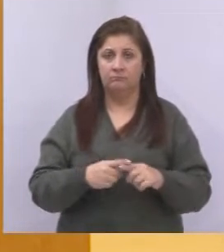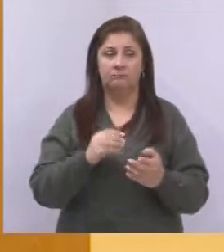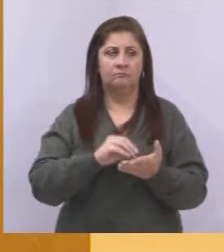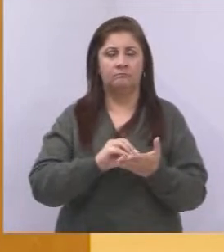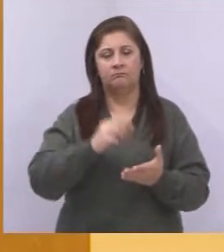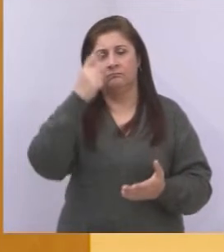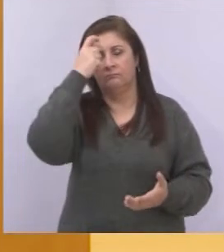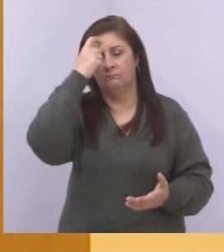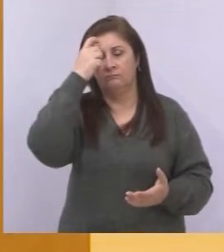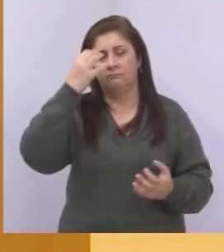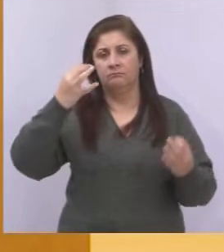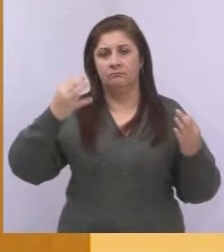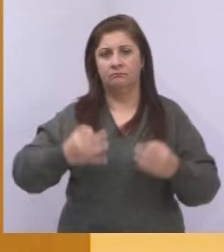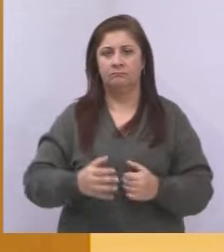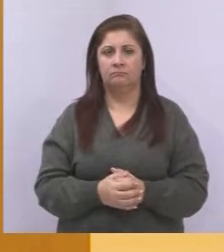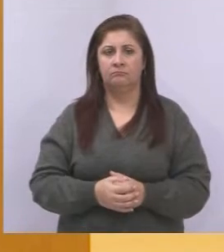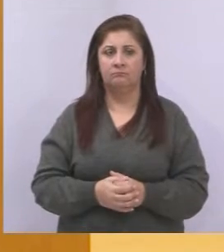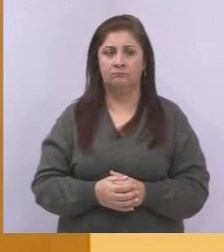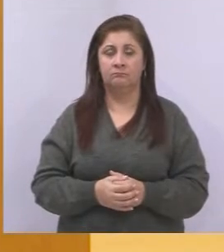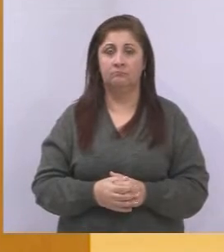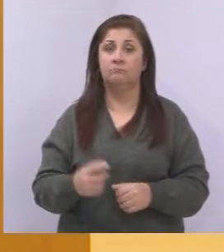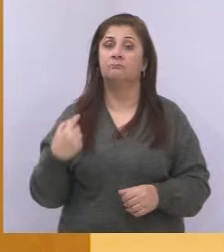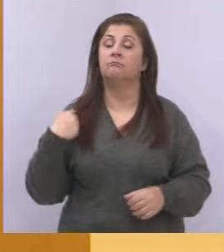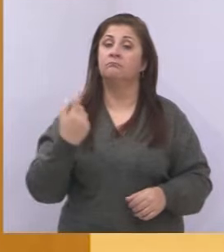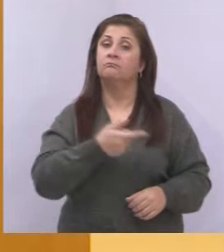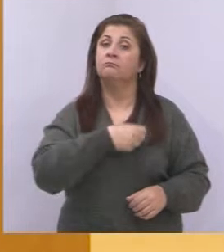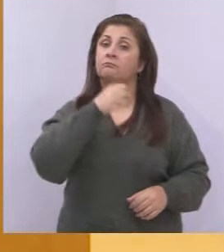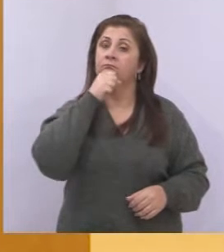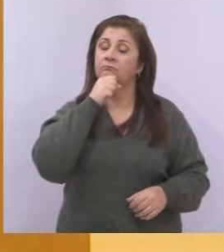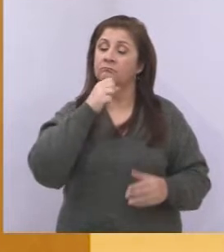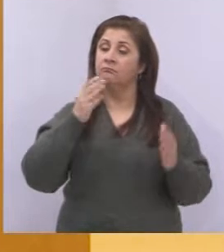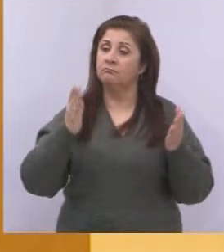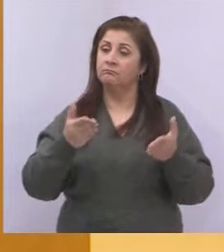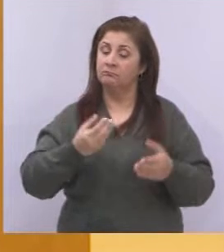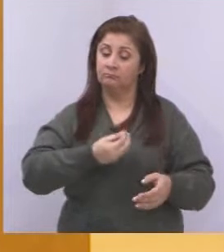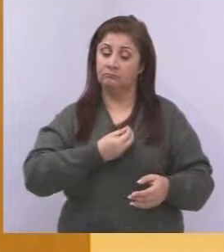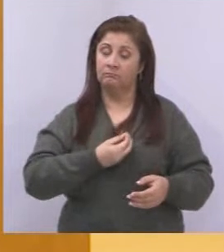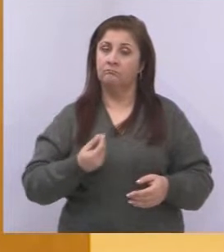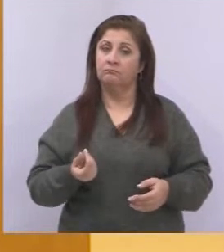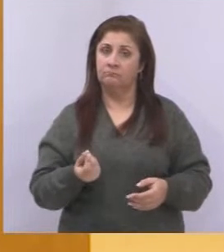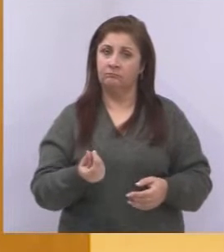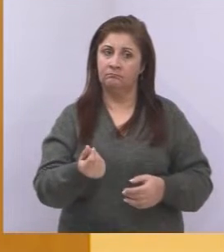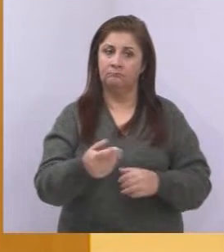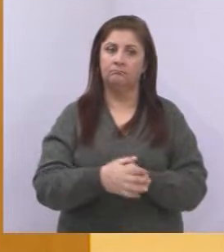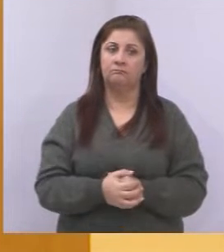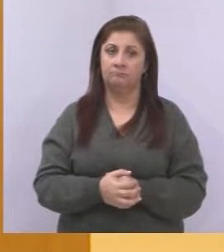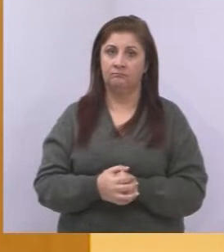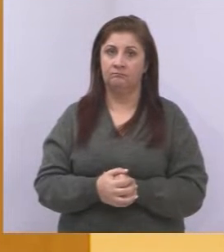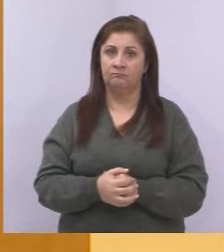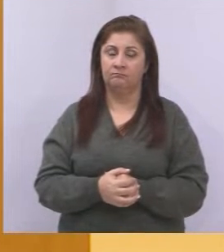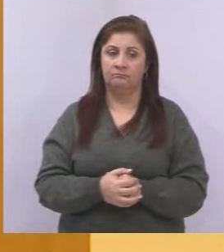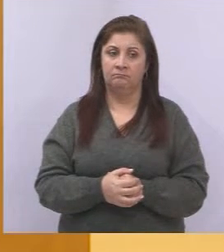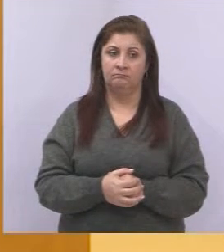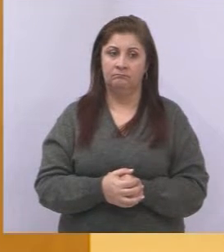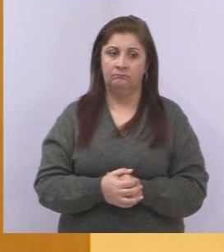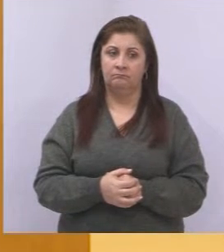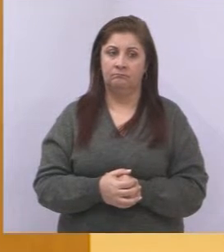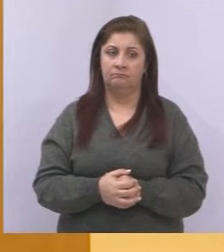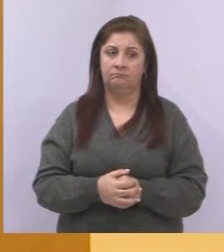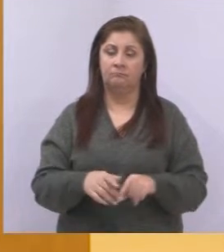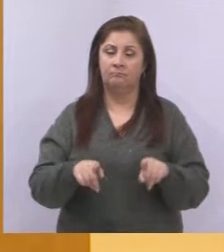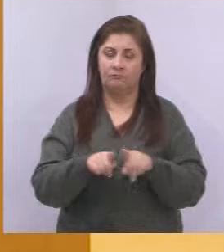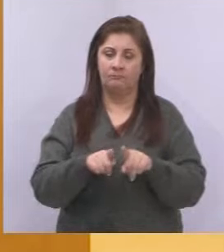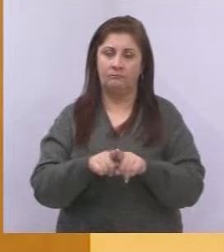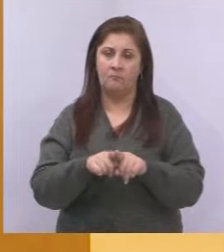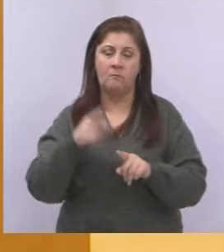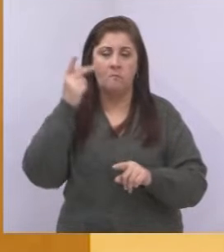bom senso. Graças a Deus, nossos idosos estão vivendo mais. Olha, vereador Paulinho, você também é